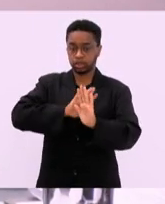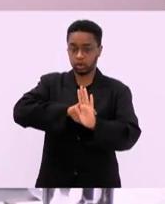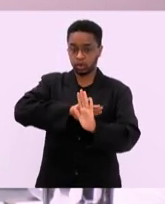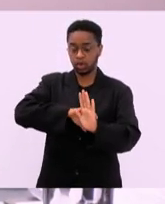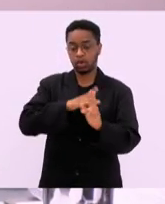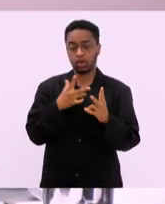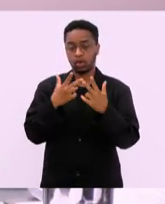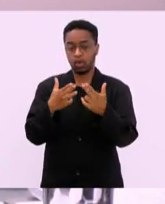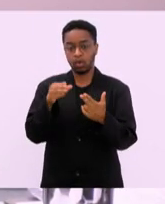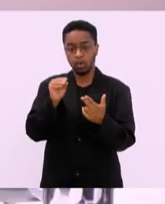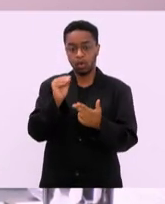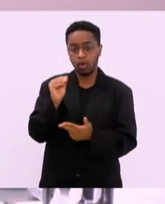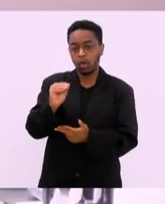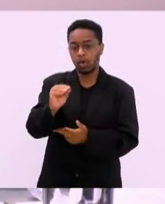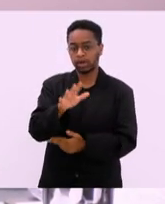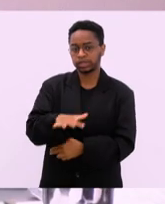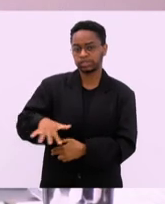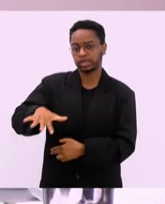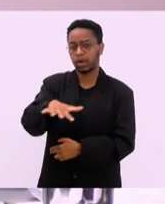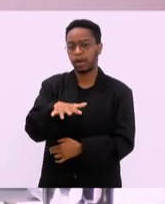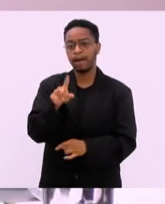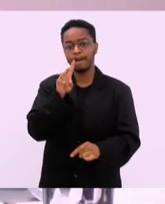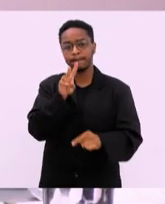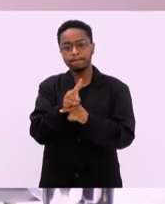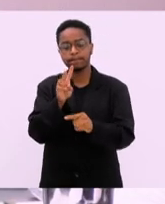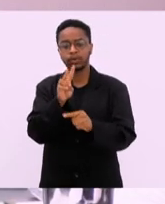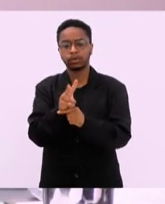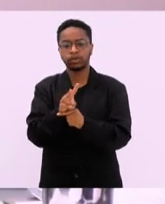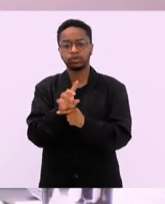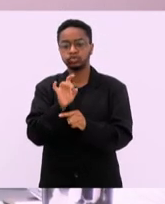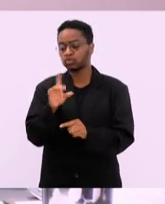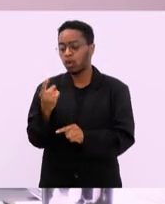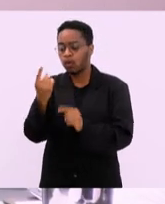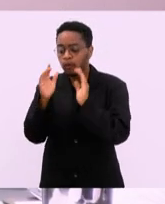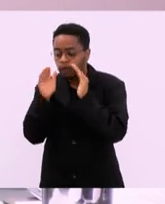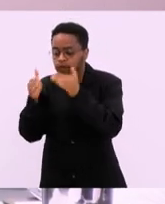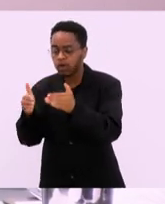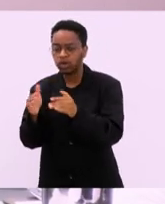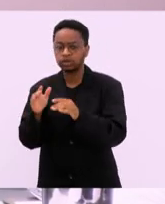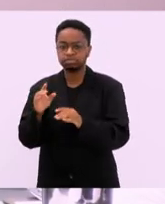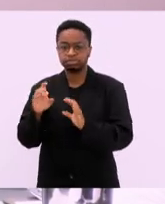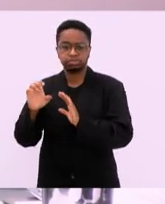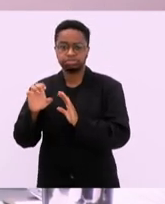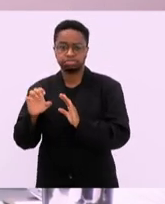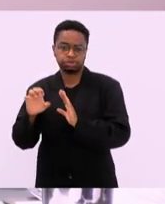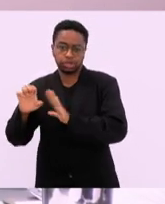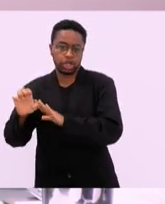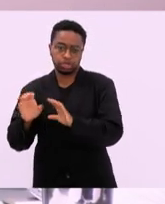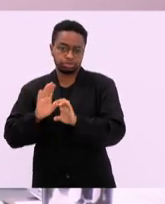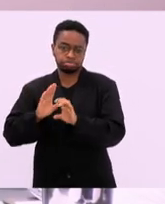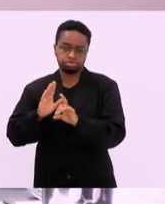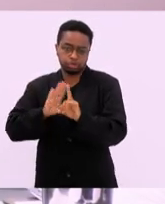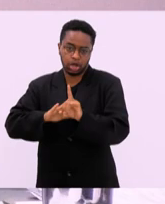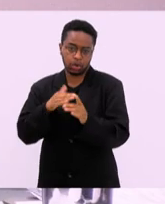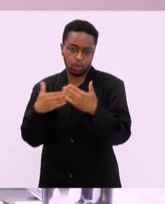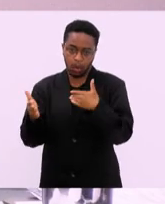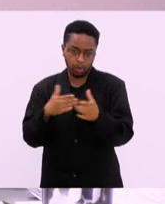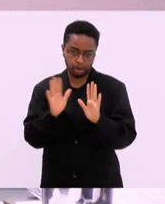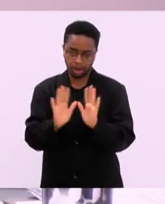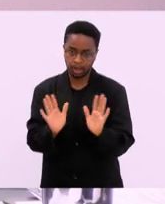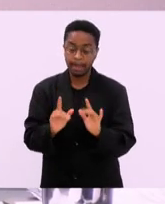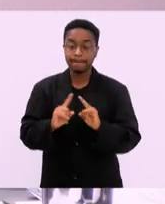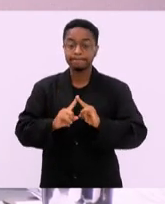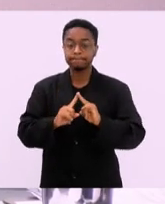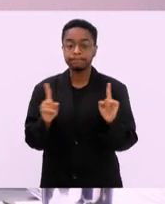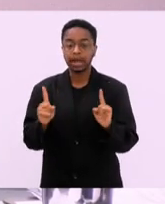de maneira abrangente, ela protege não só uma ideologia de viés de esquerda, de direita, seja qual for. A questão